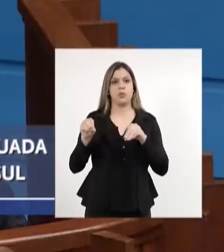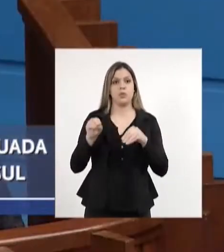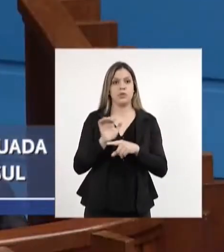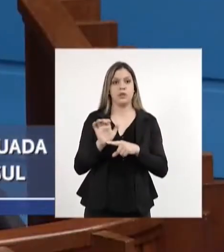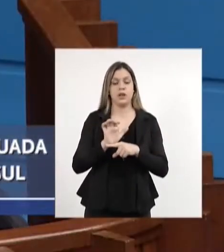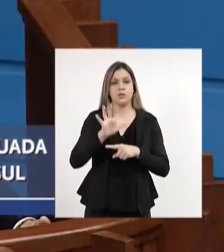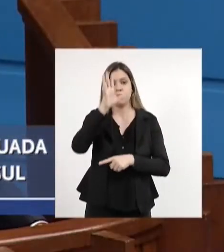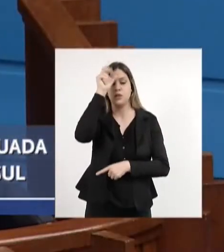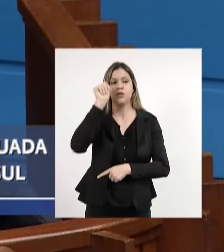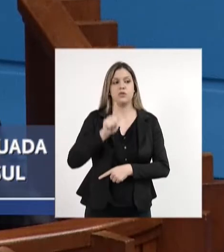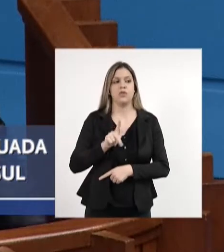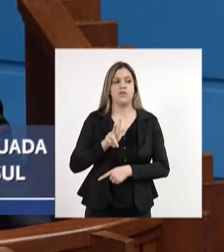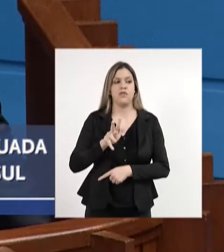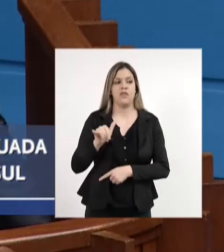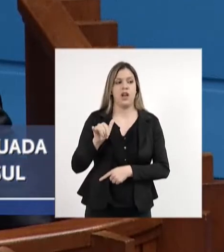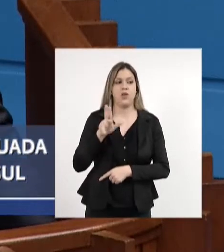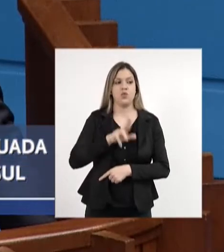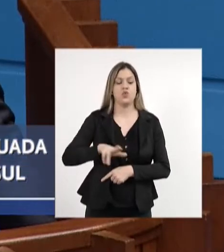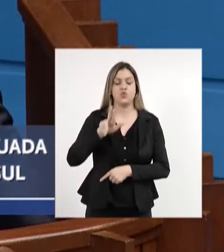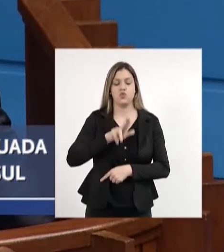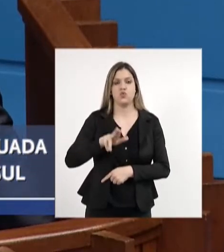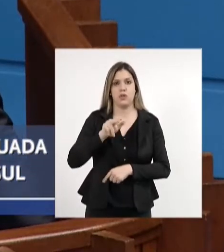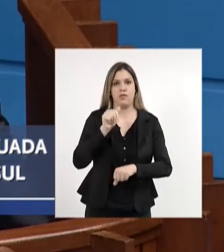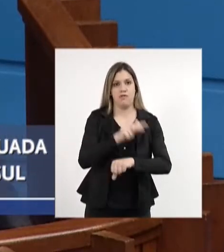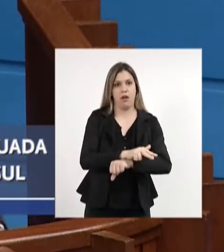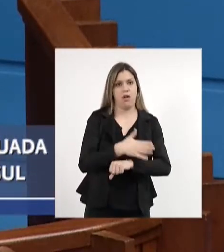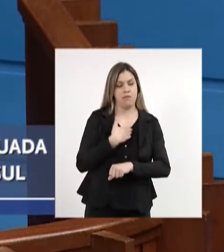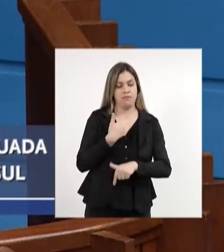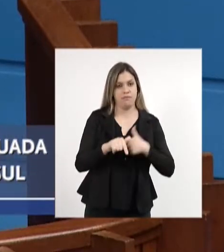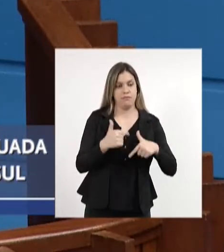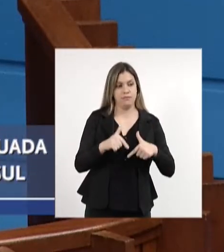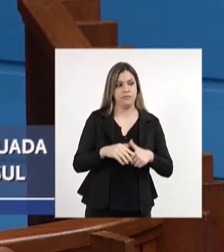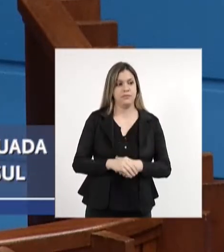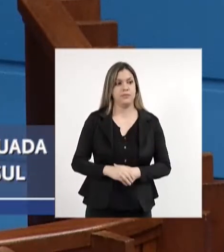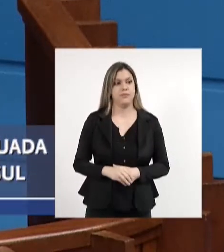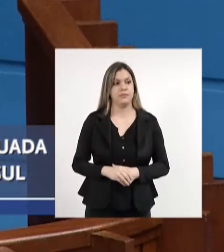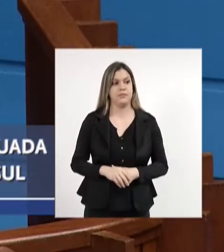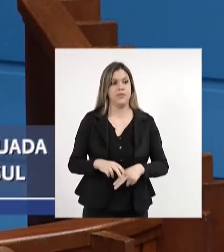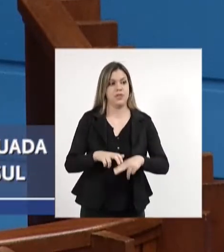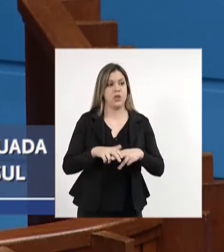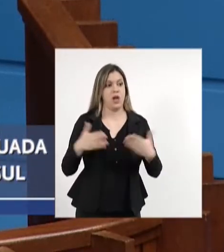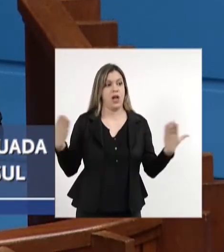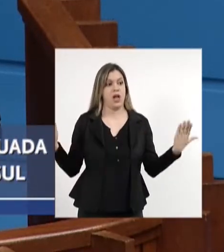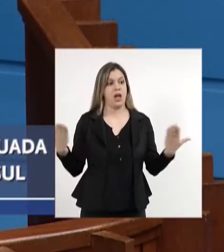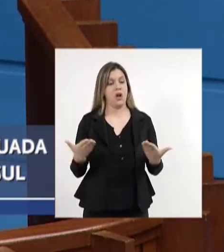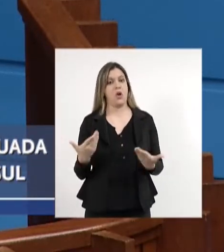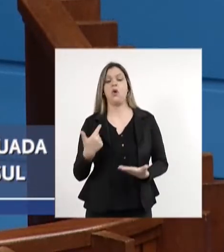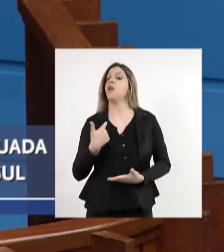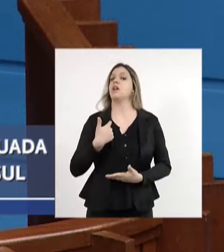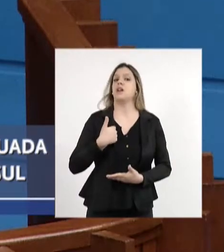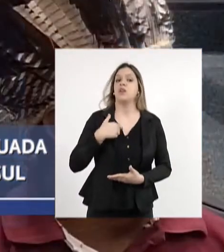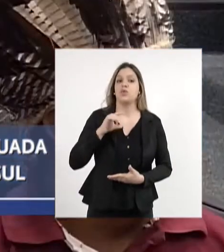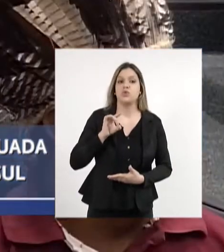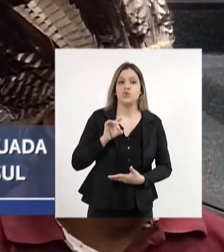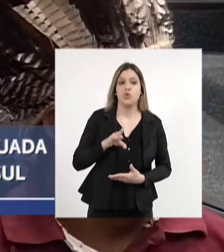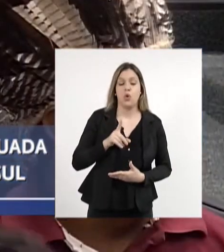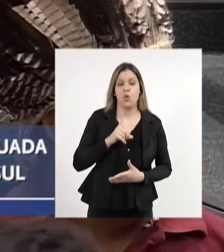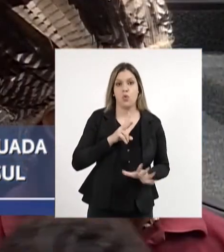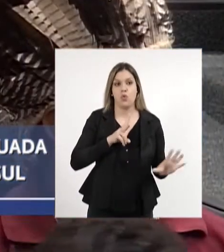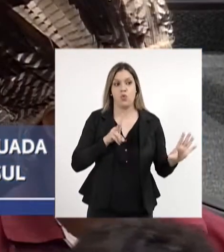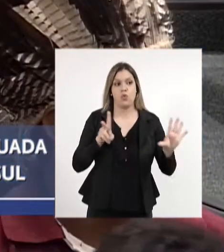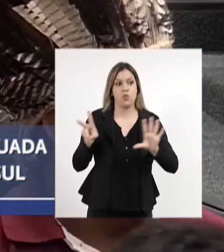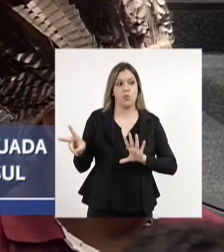Mato Grosso do Sul irão ocupar esse ofício. Então, eu estou no ofício indígena apenas